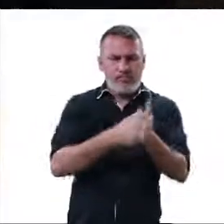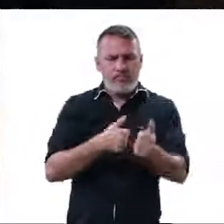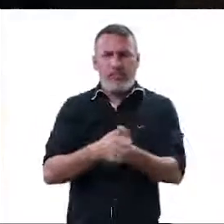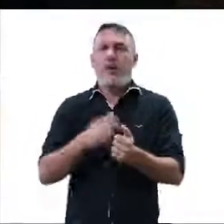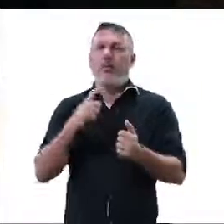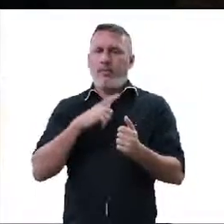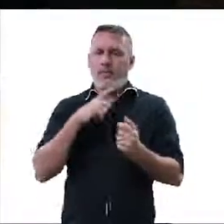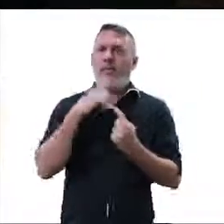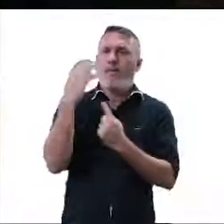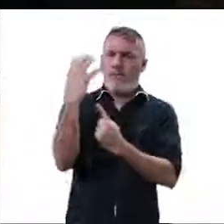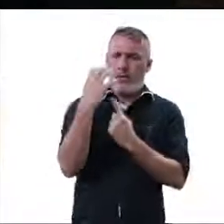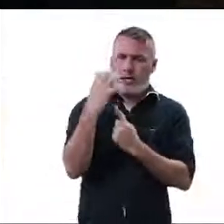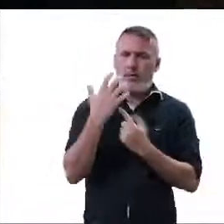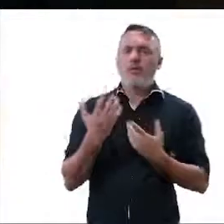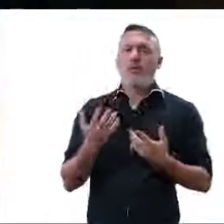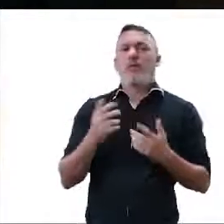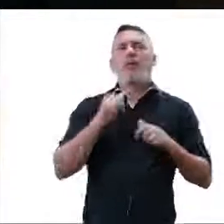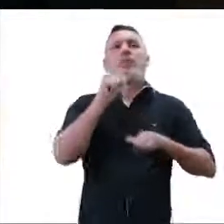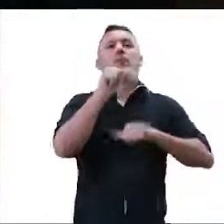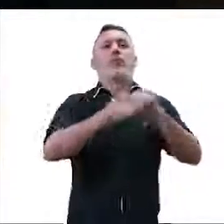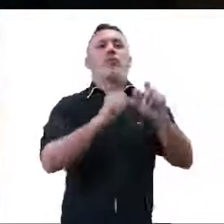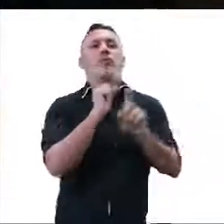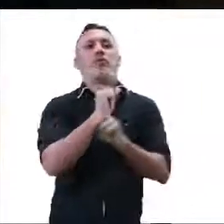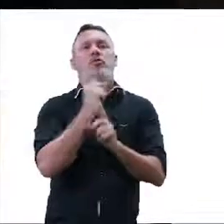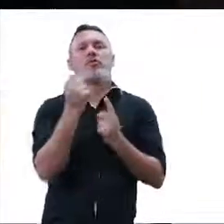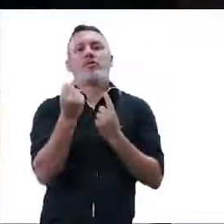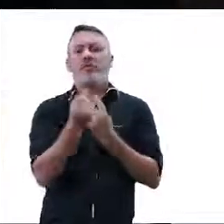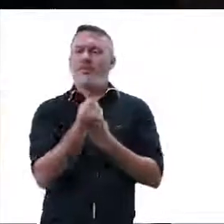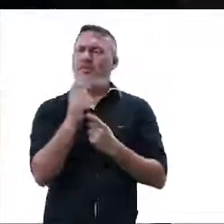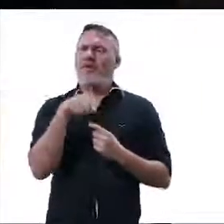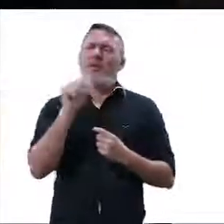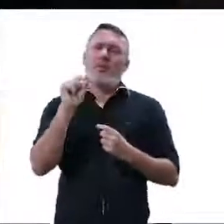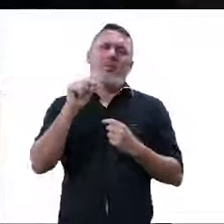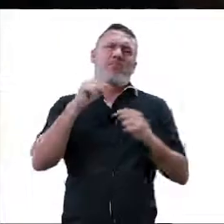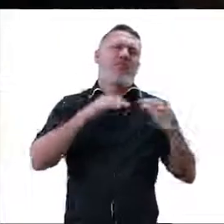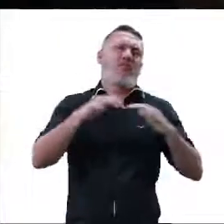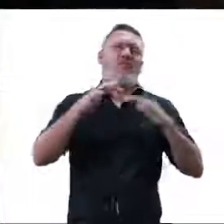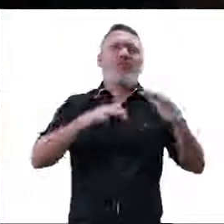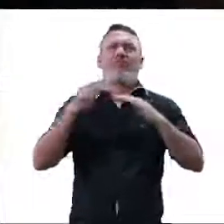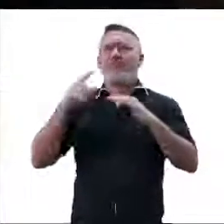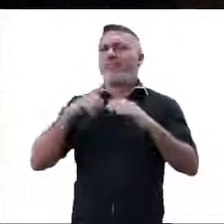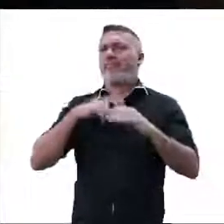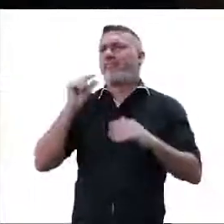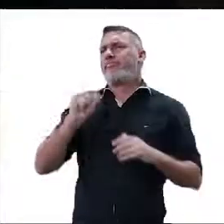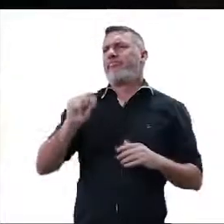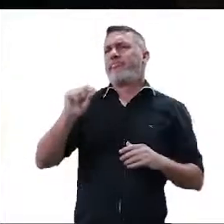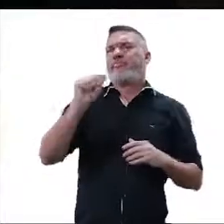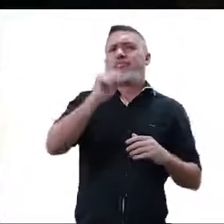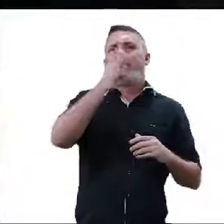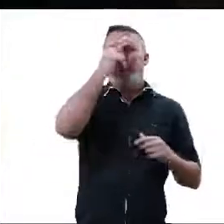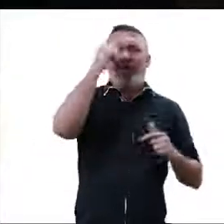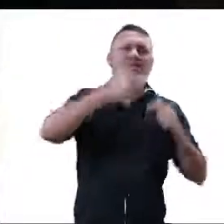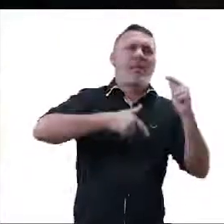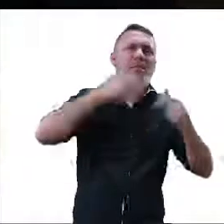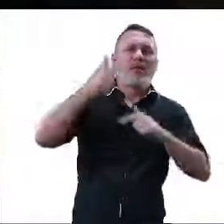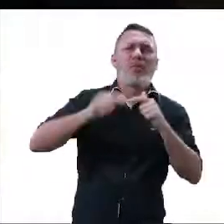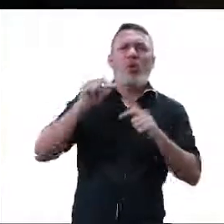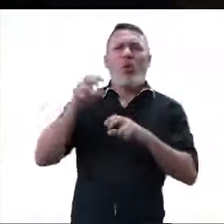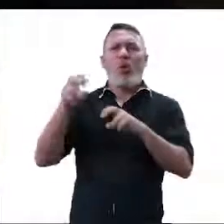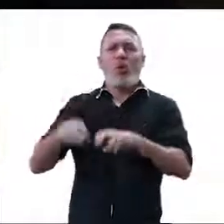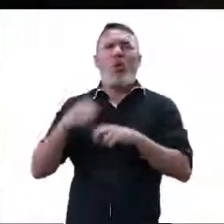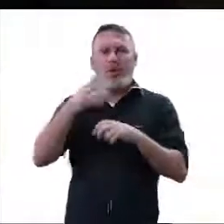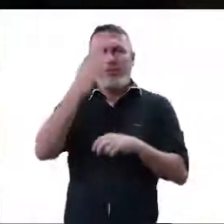delas. Transformações sociais, ida de massas e mais massas de